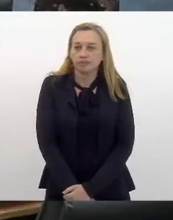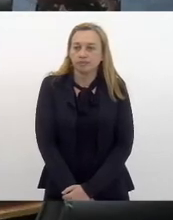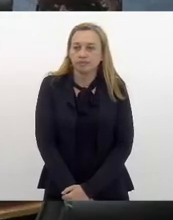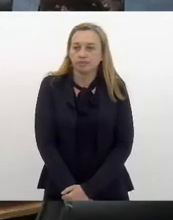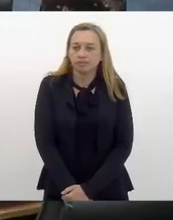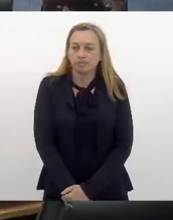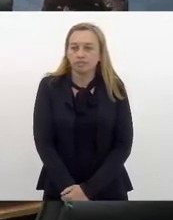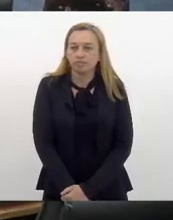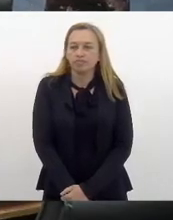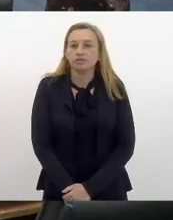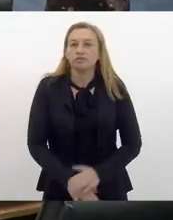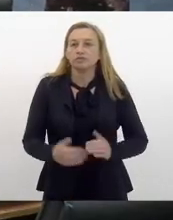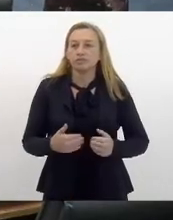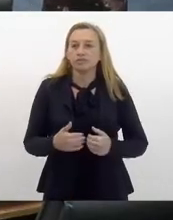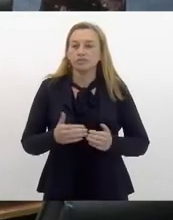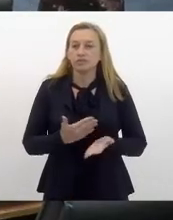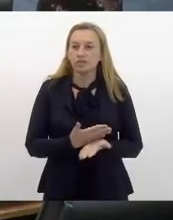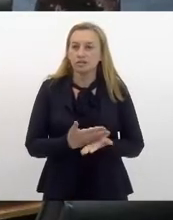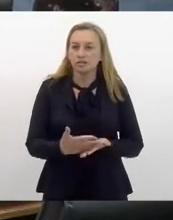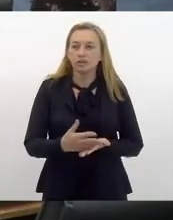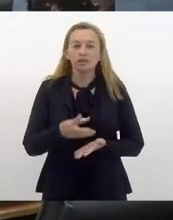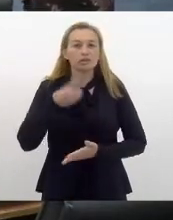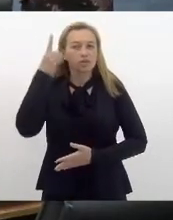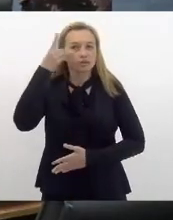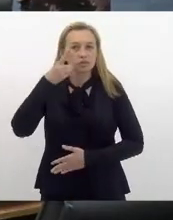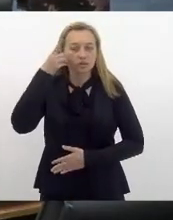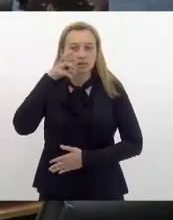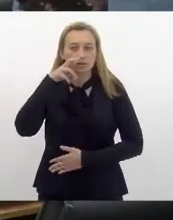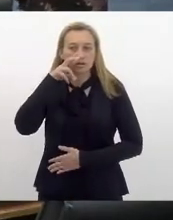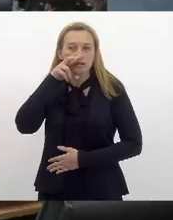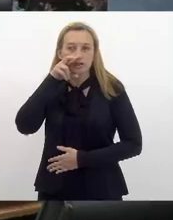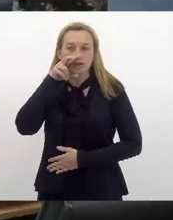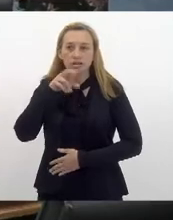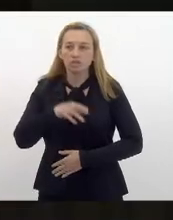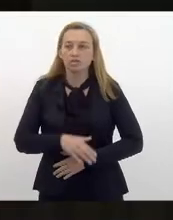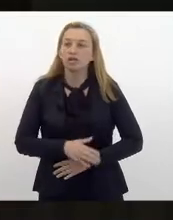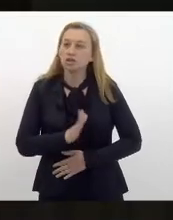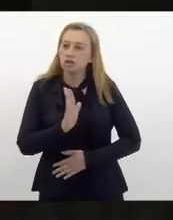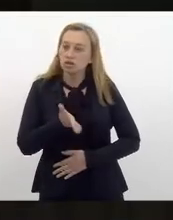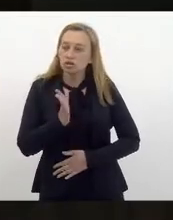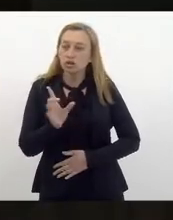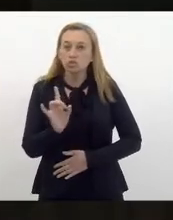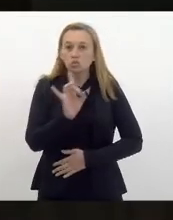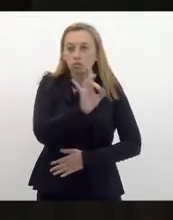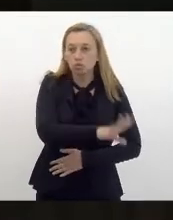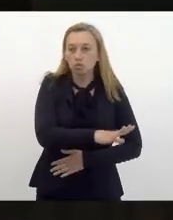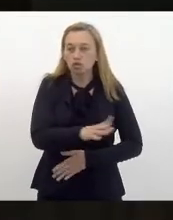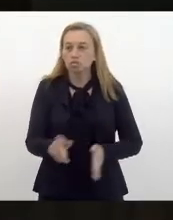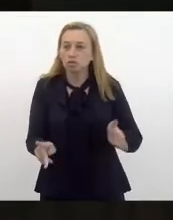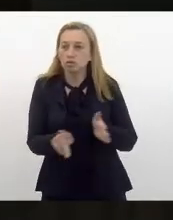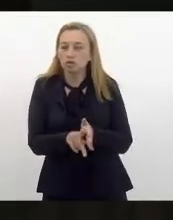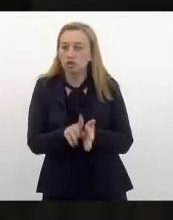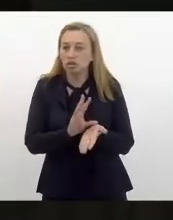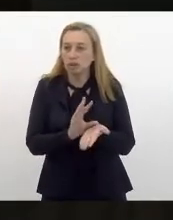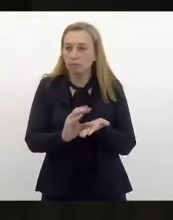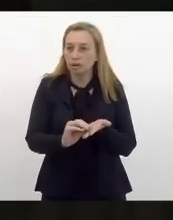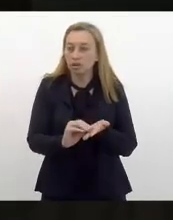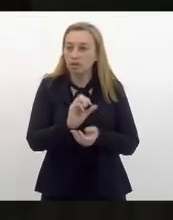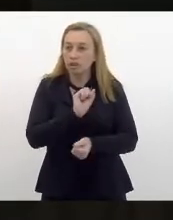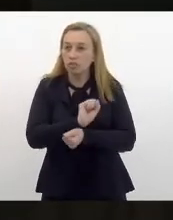e a sessão Já está aberto Deputado Rosemberg Reis Nós já estamos o último projeto da pauta